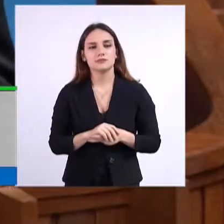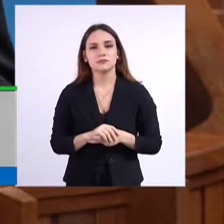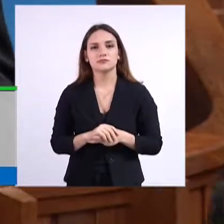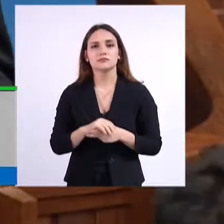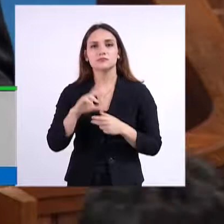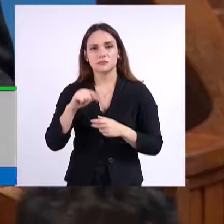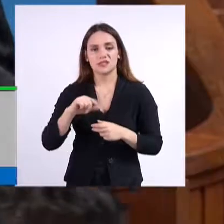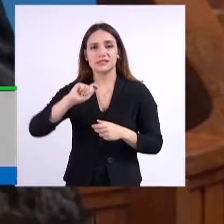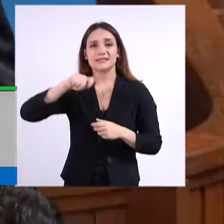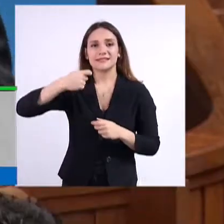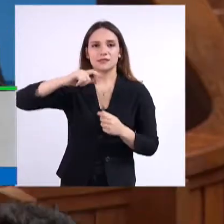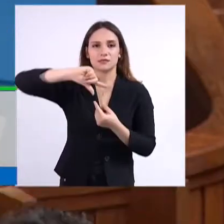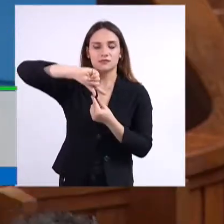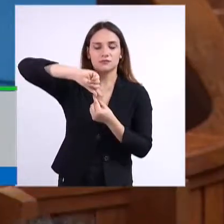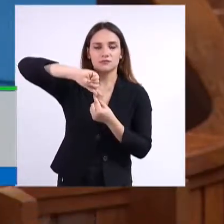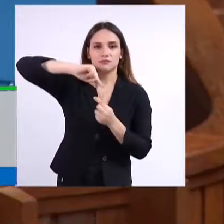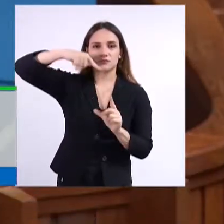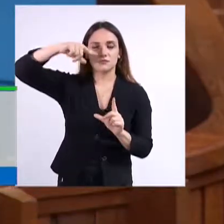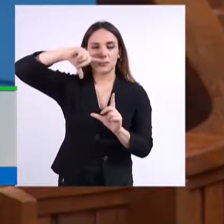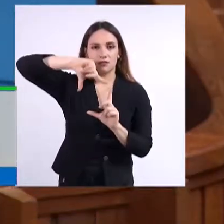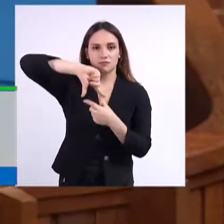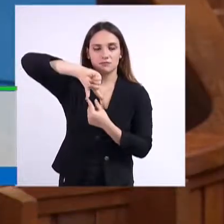Energisa, no Mato Grosso do Sul.